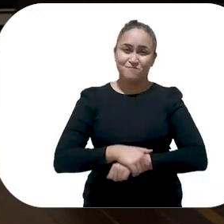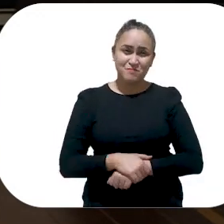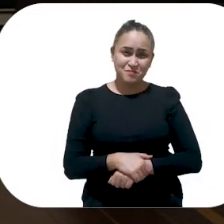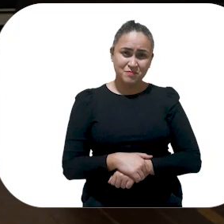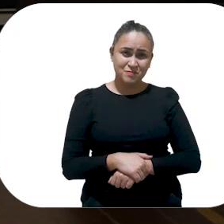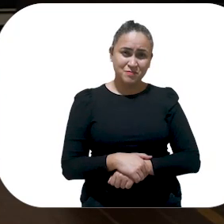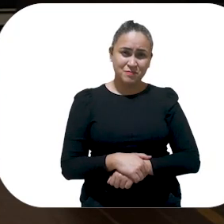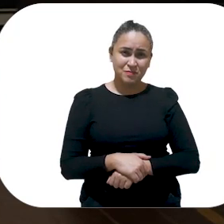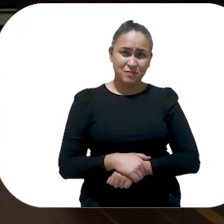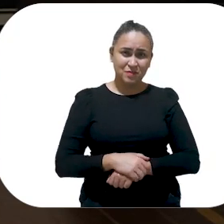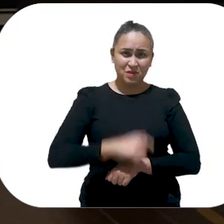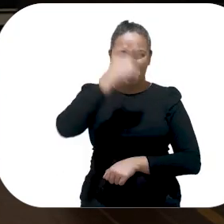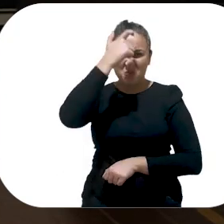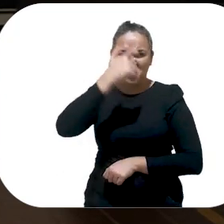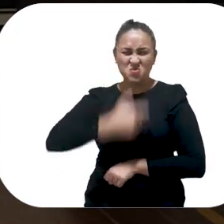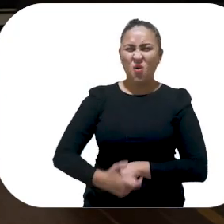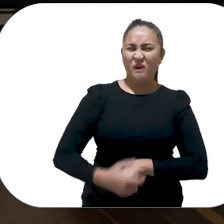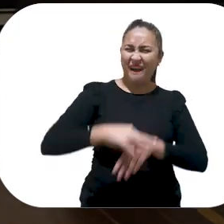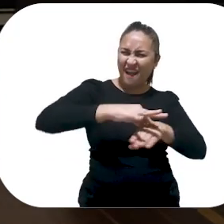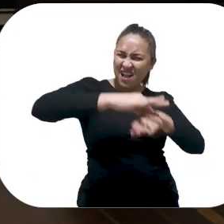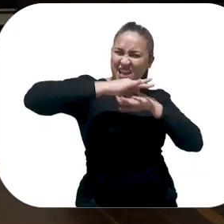Sou a carne podre de Brasília.